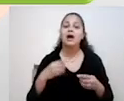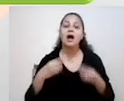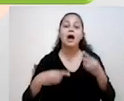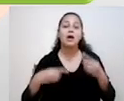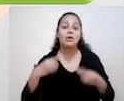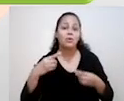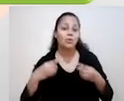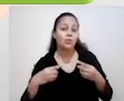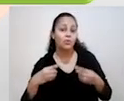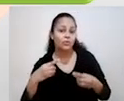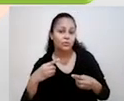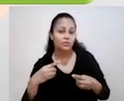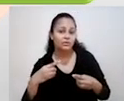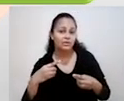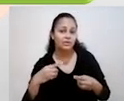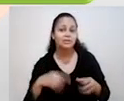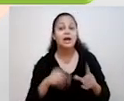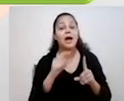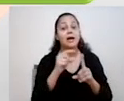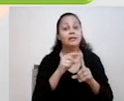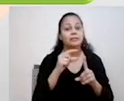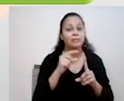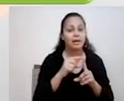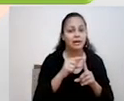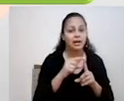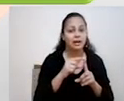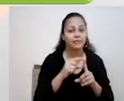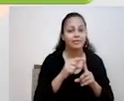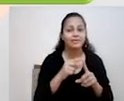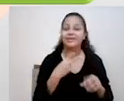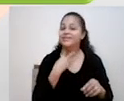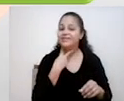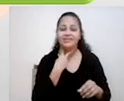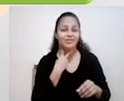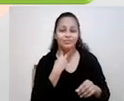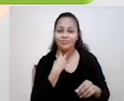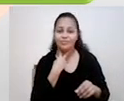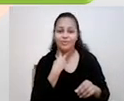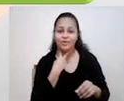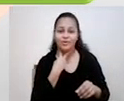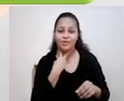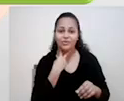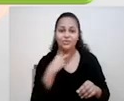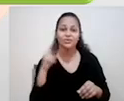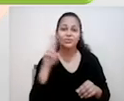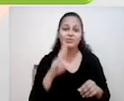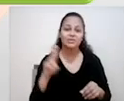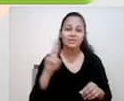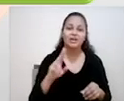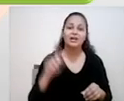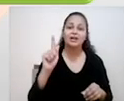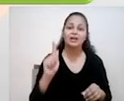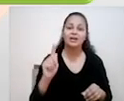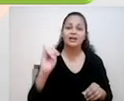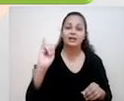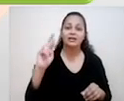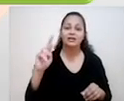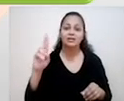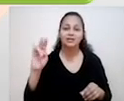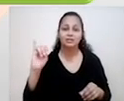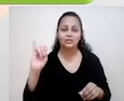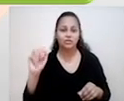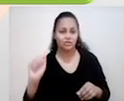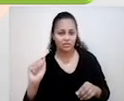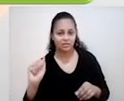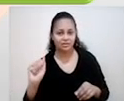eu tenho que escrever corretamente as palavras, eu não posso usar gírias, né, expressões do nosso dia a dia. E eu